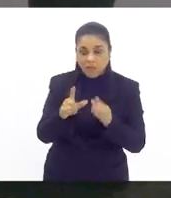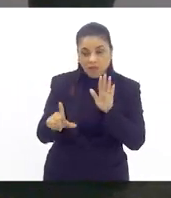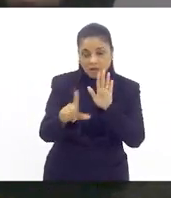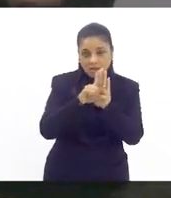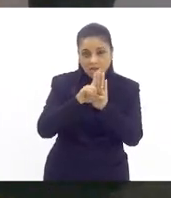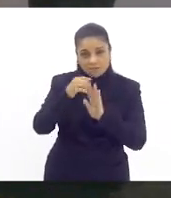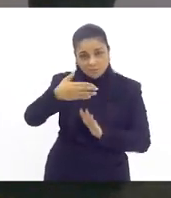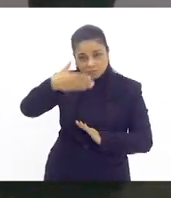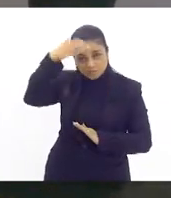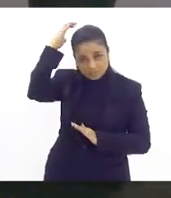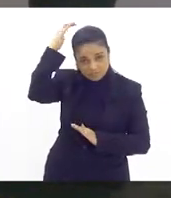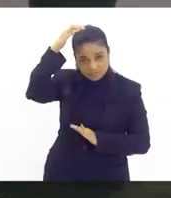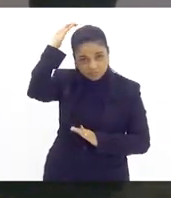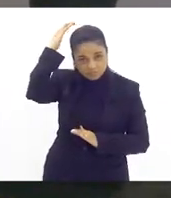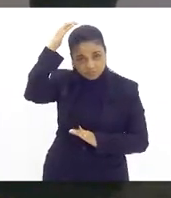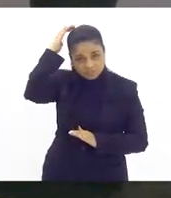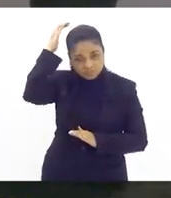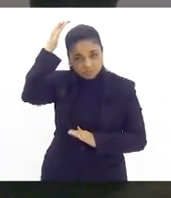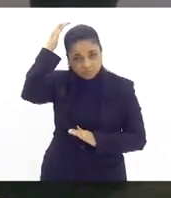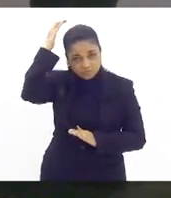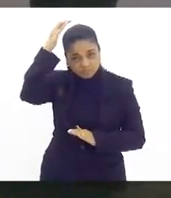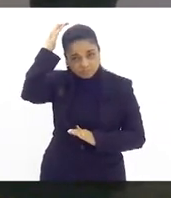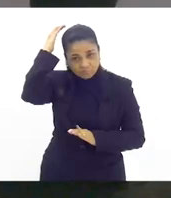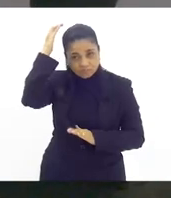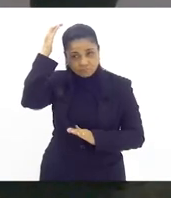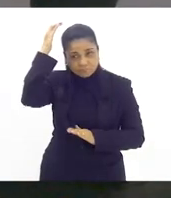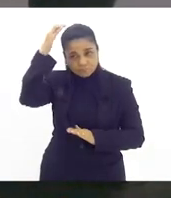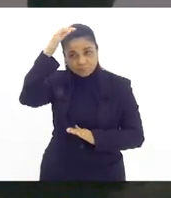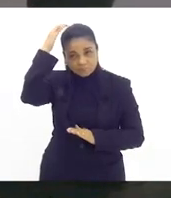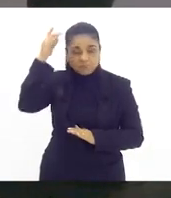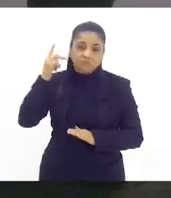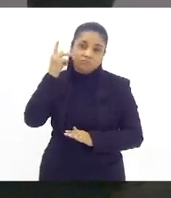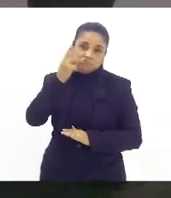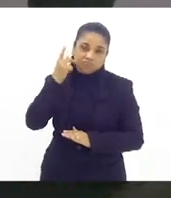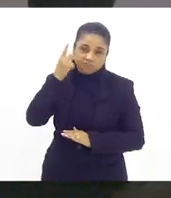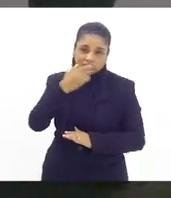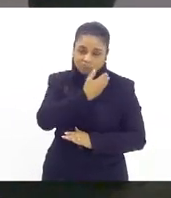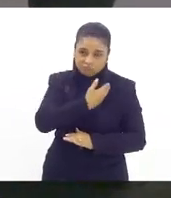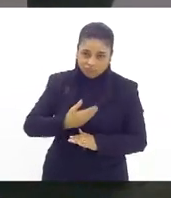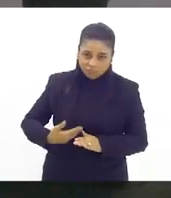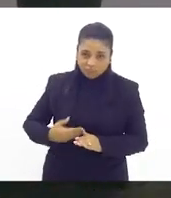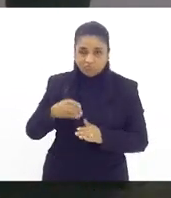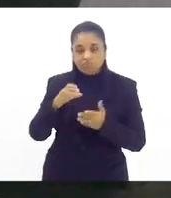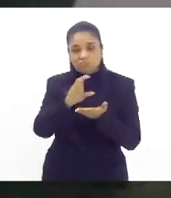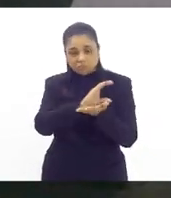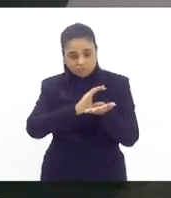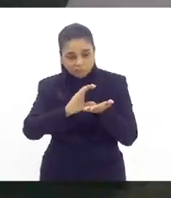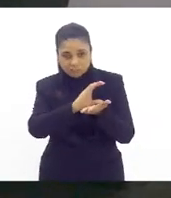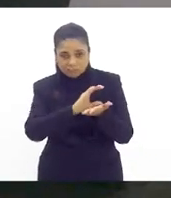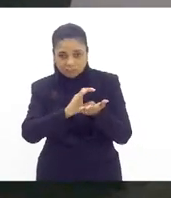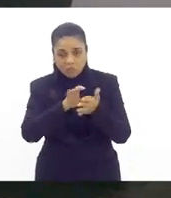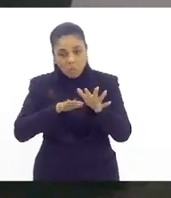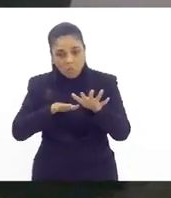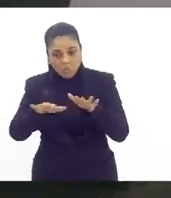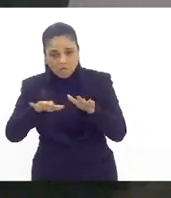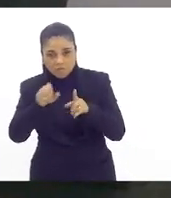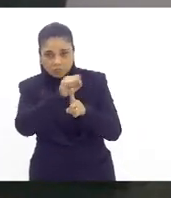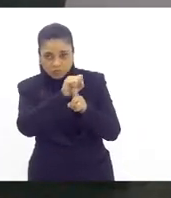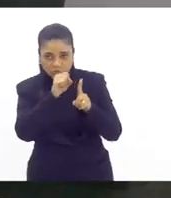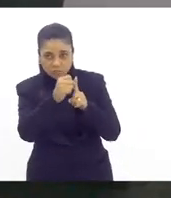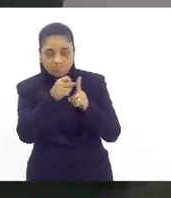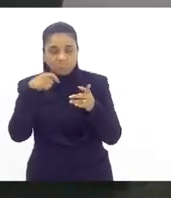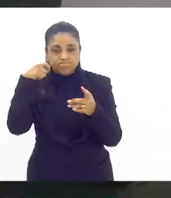além da Paulo Gustavo a gente está falando que nesse nesse arco de políticas públicas os conselheiros e os movimentos sociais